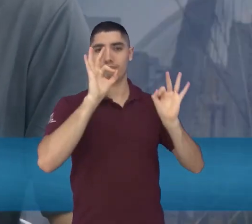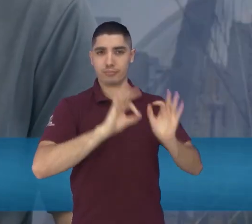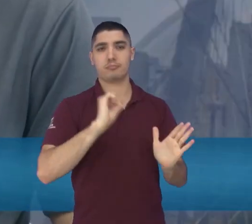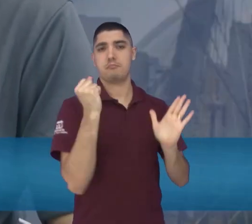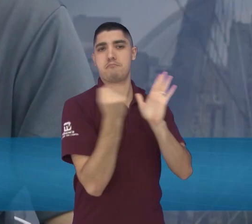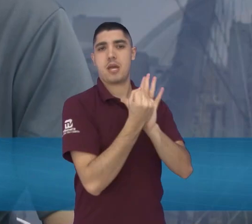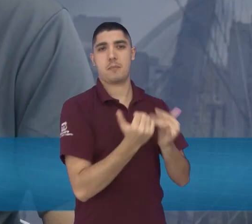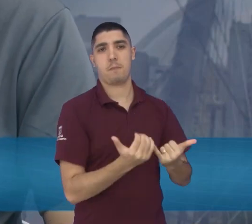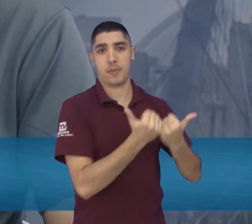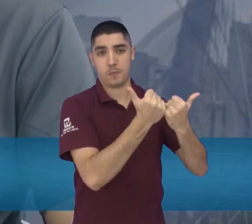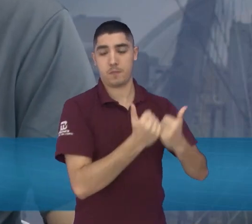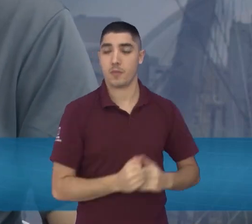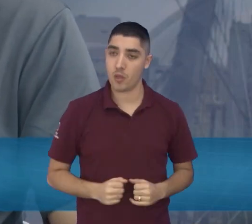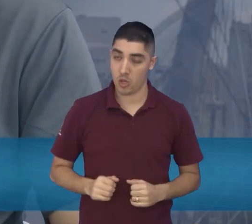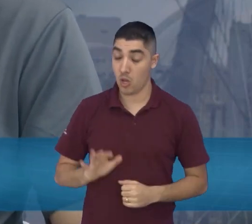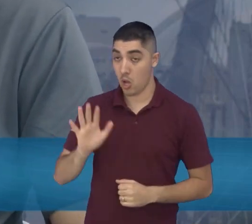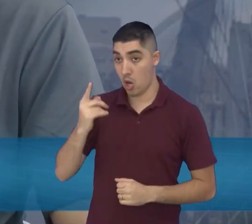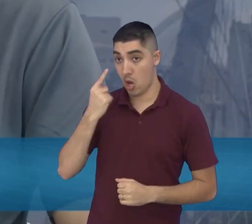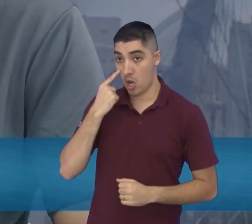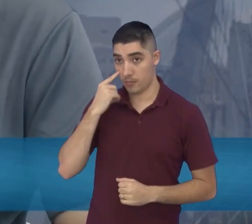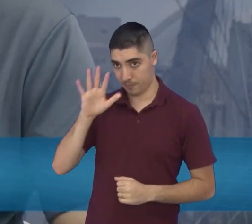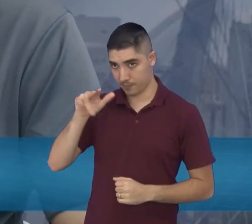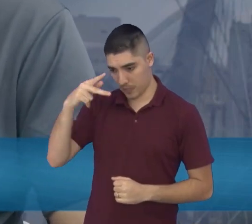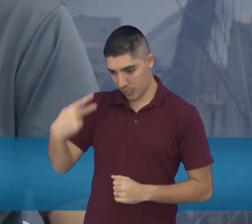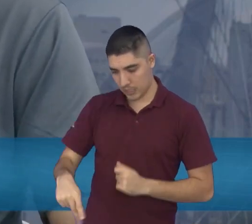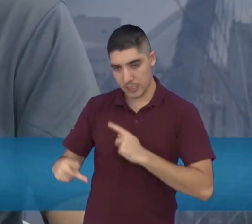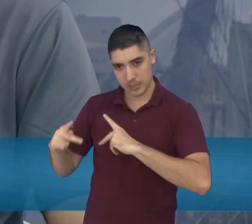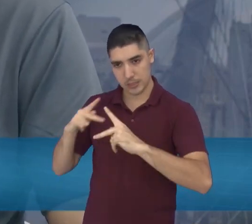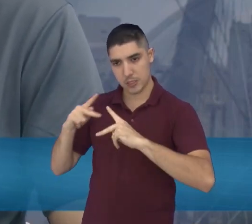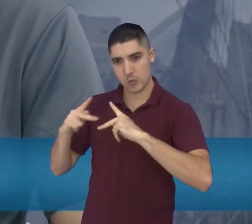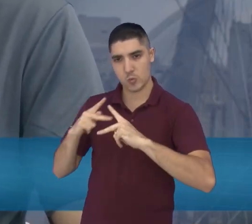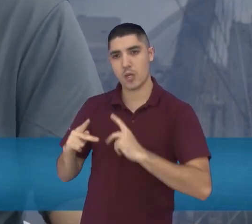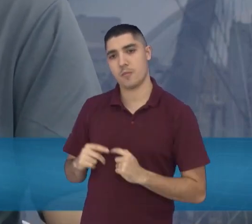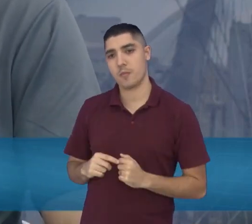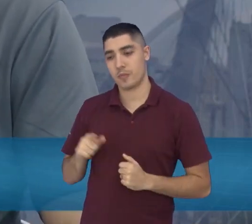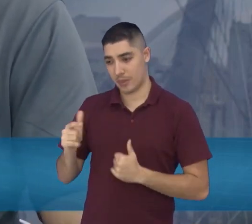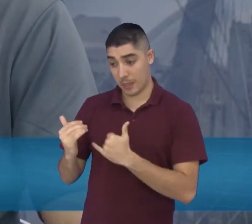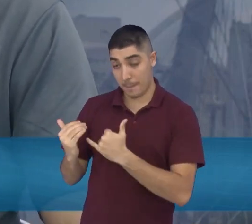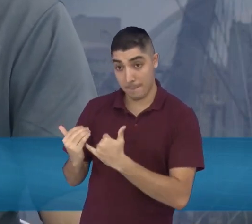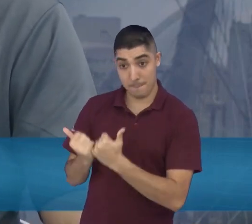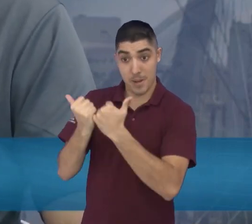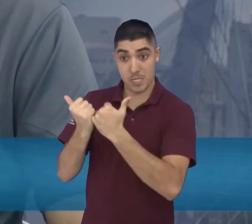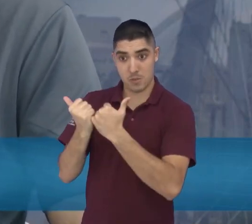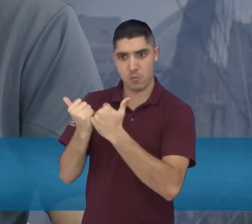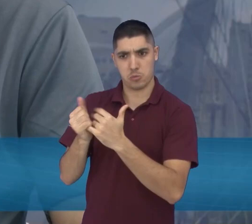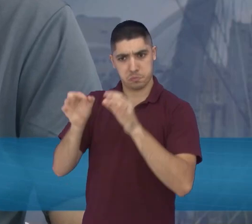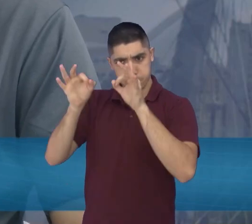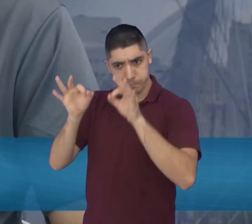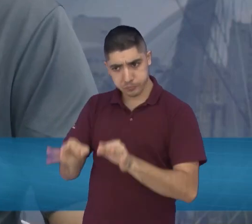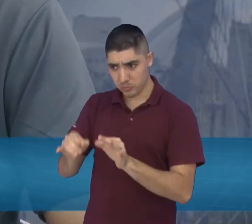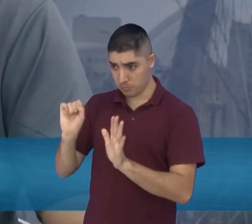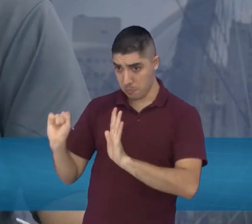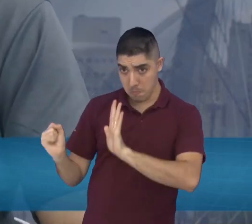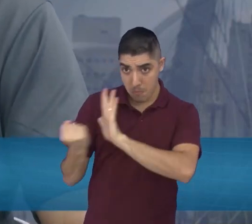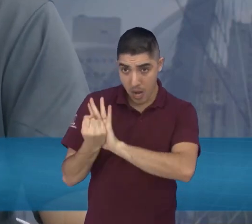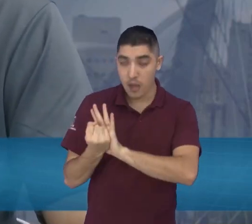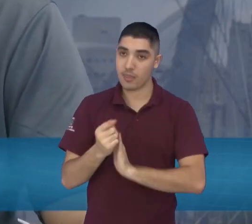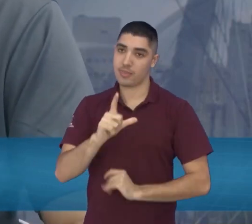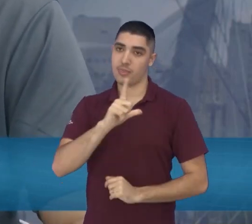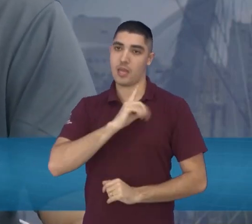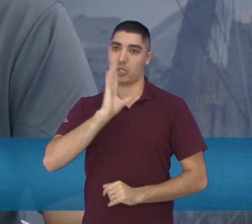Em São José, por exemplo, um patrimônio, para ser assim declarado, existe uma